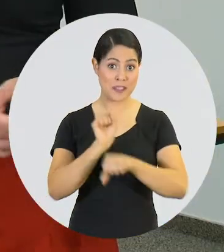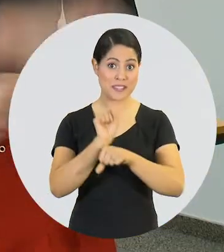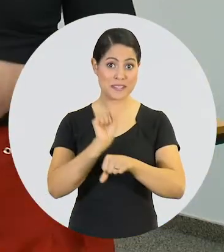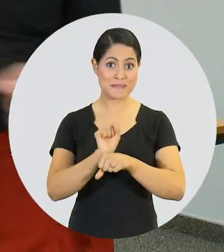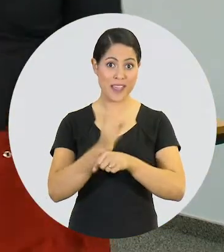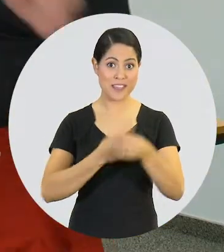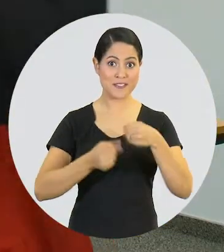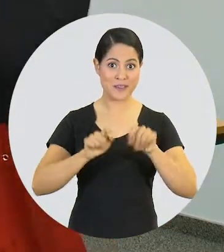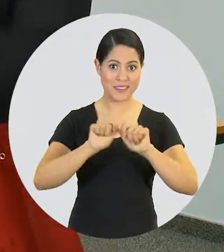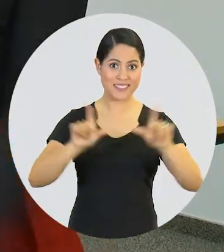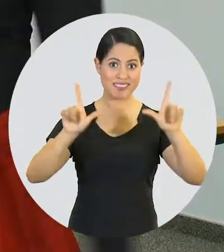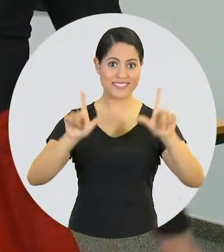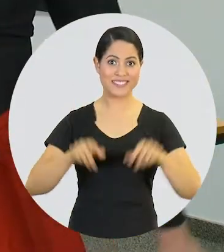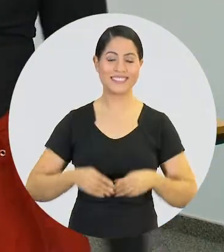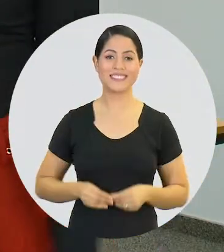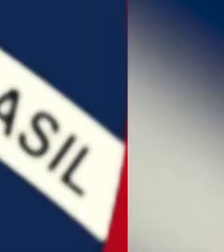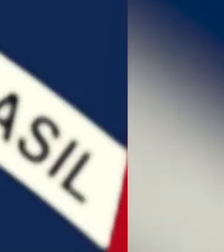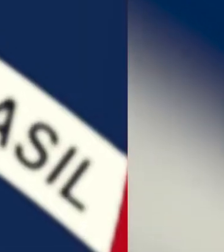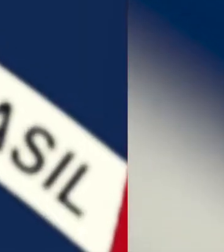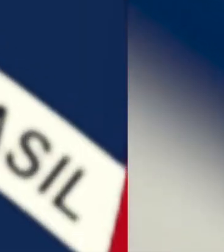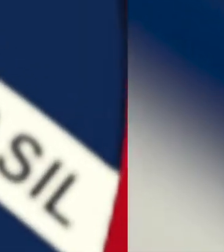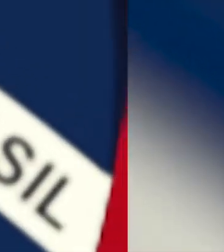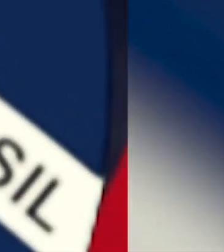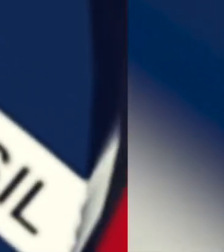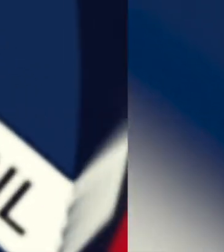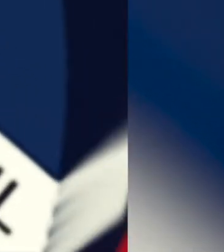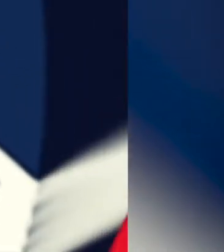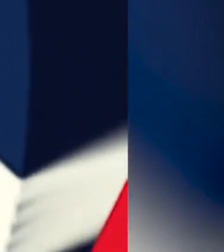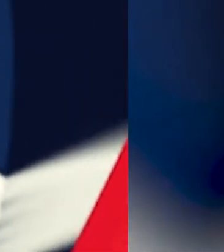que está em casa, não saia daí. Daqui a pouquinho a gente volta.